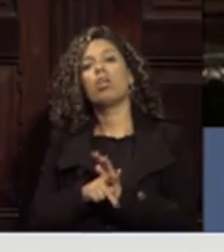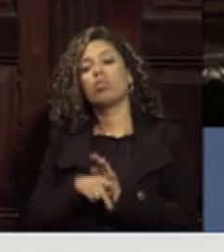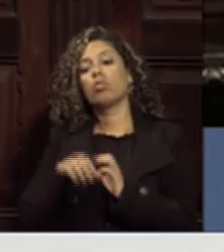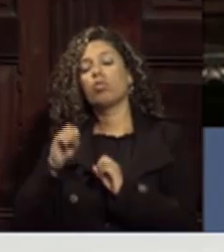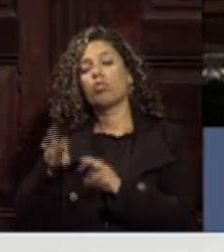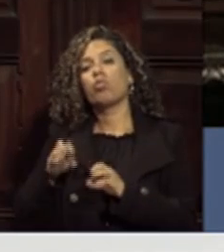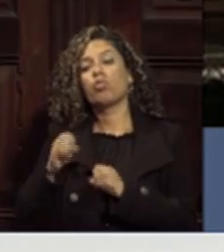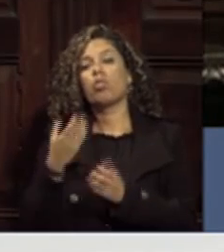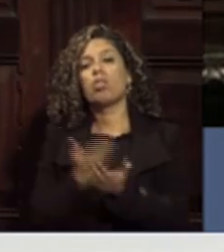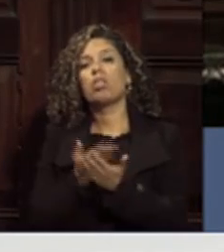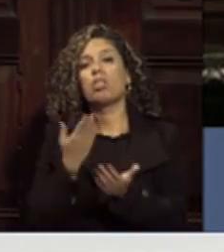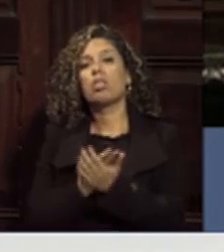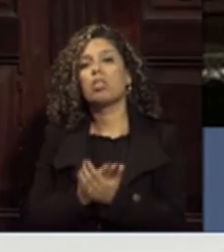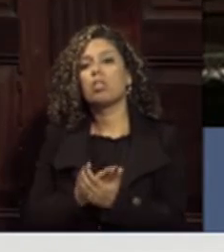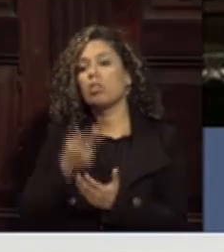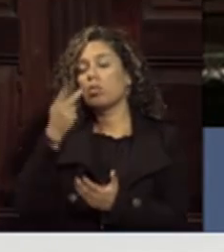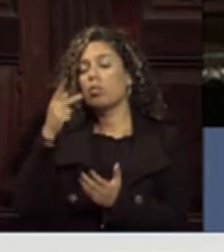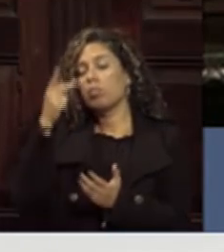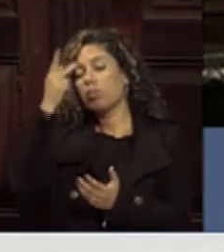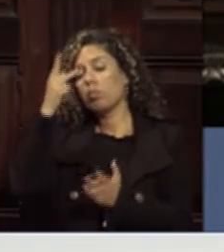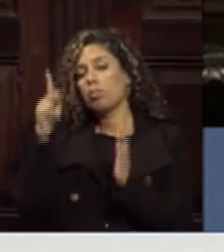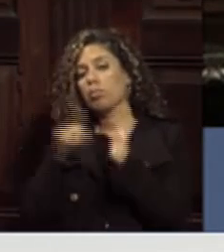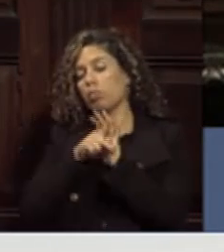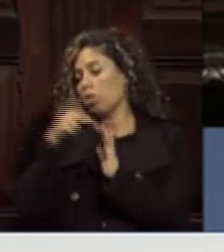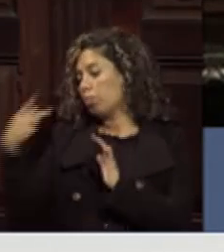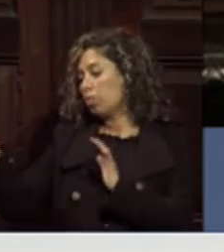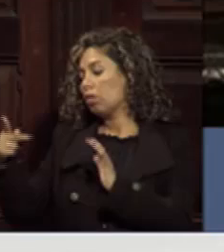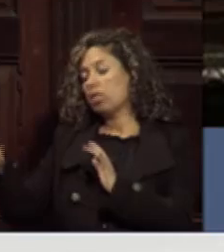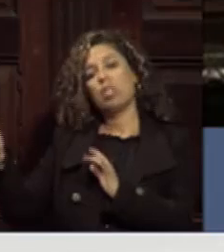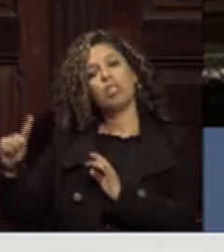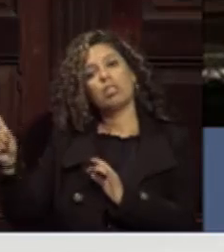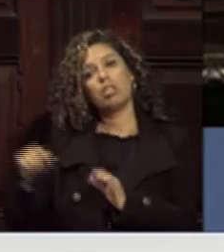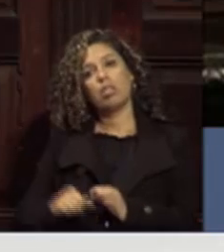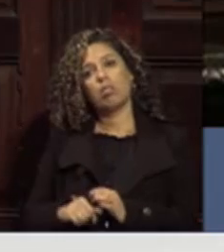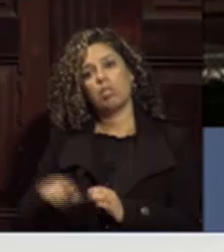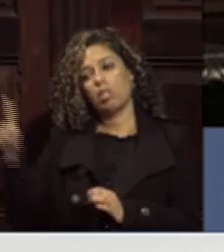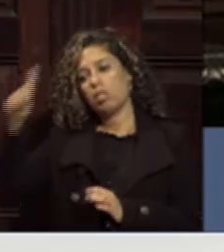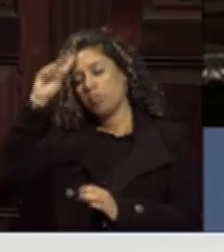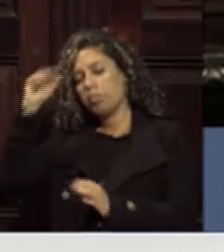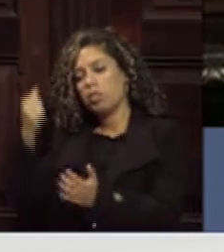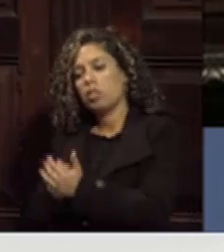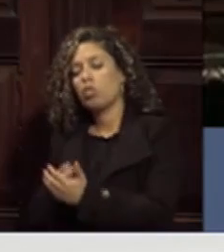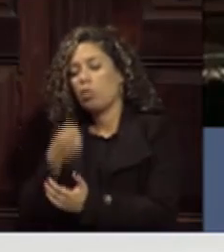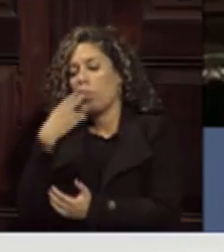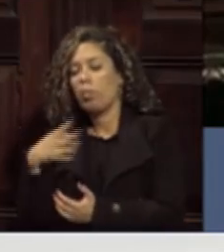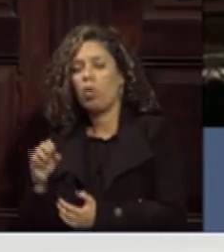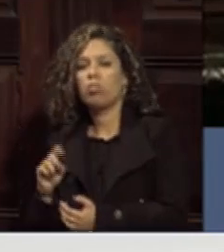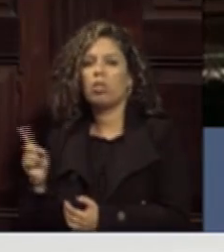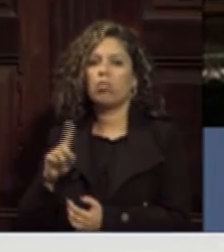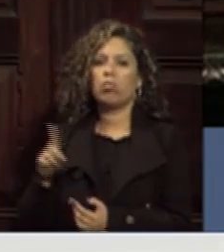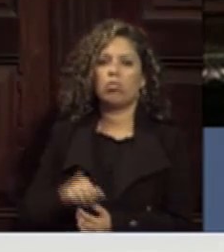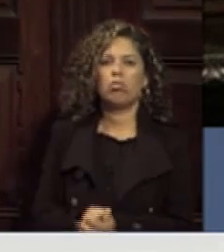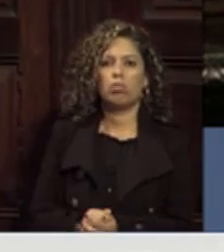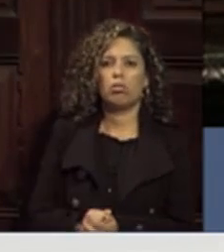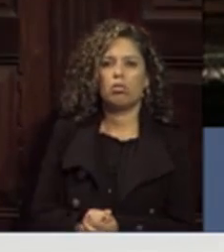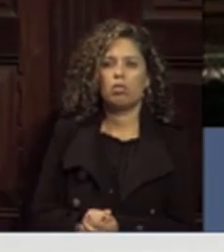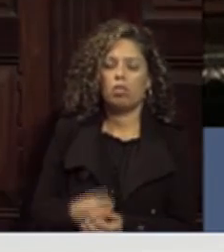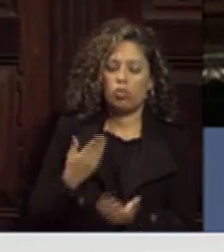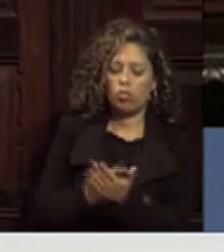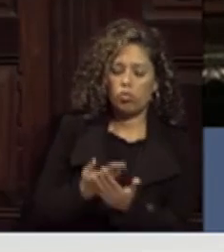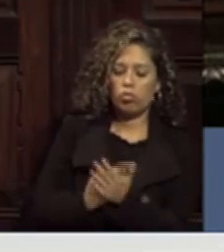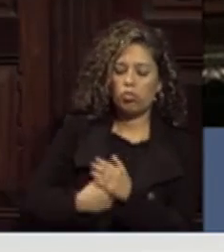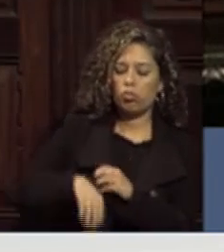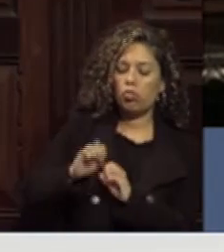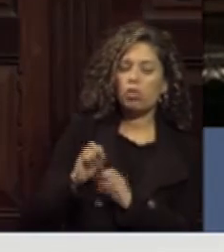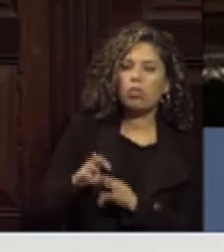deles. Os governantes continuam achando que eles decidem o que é bom para a educação pública. E o que é que tem